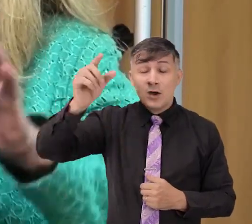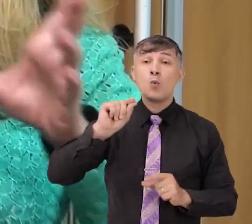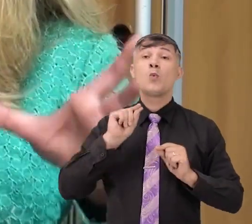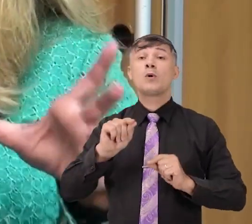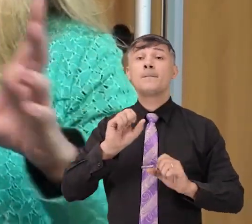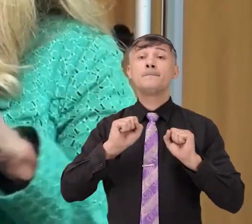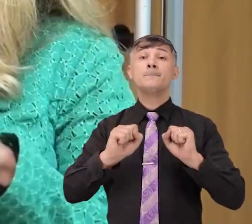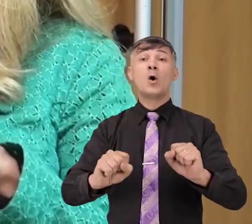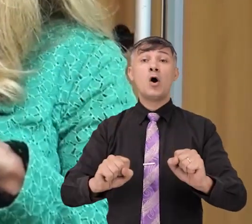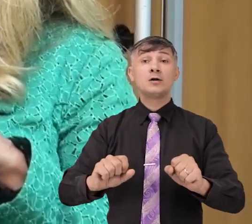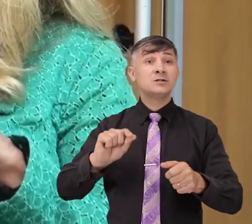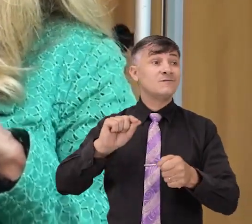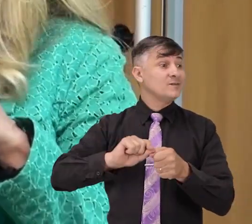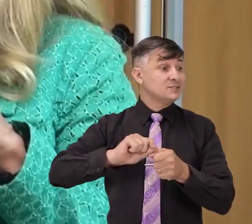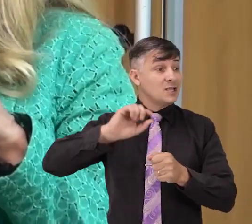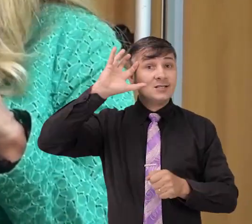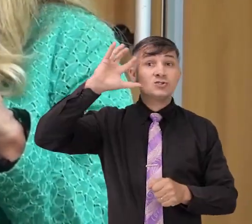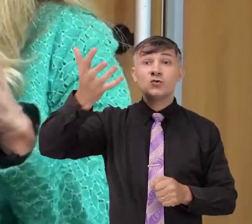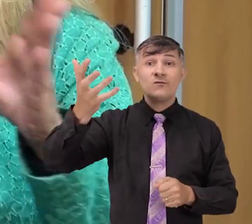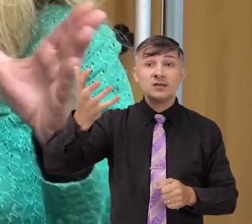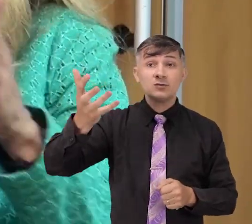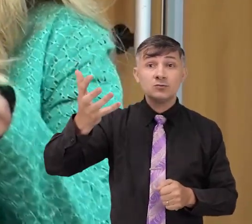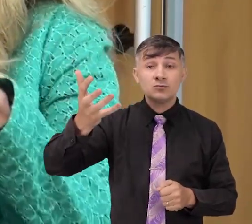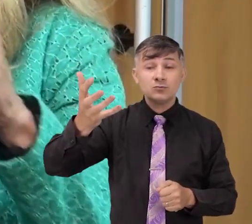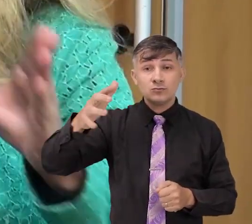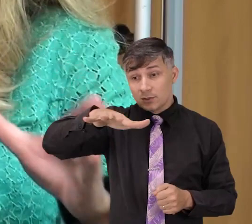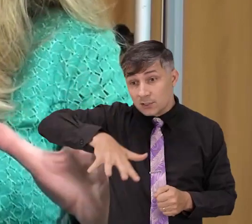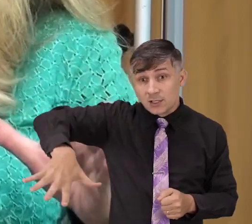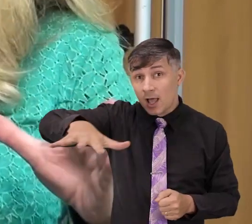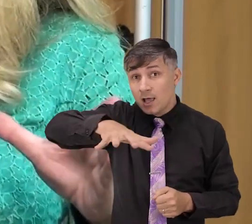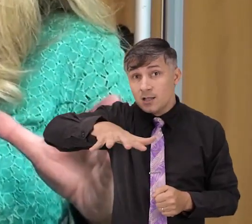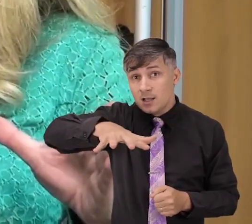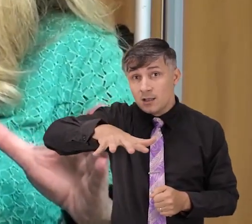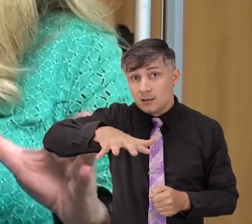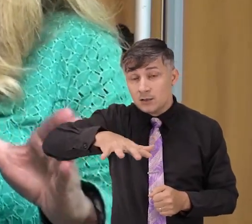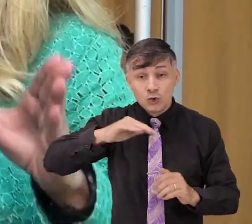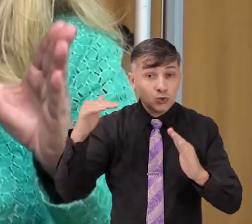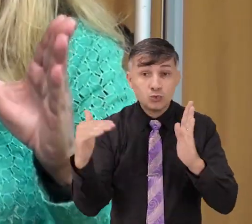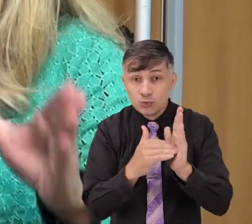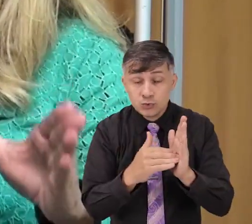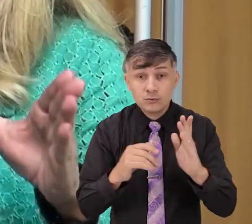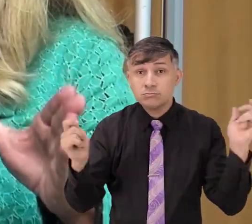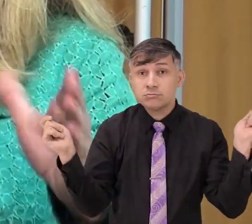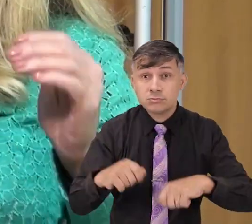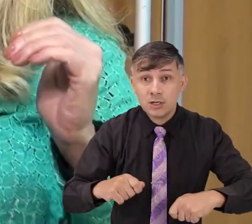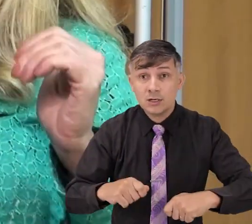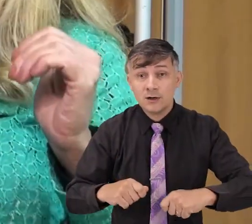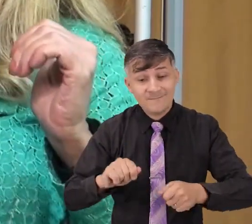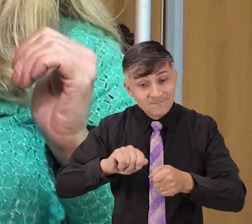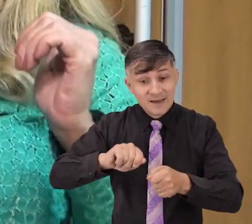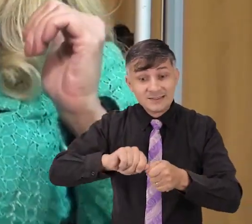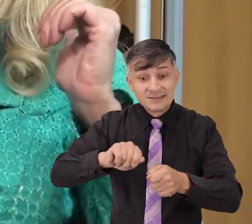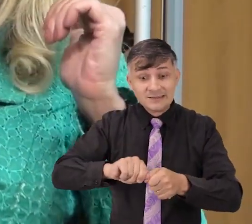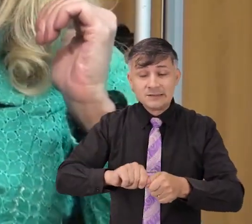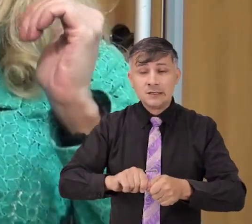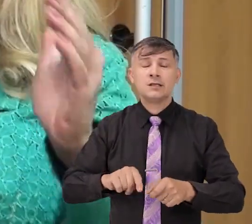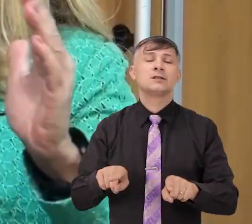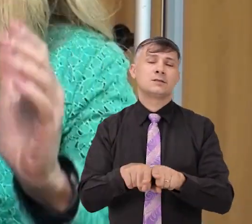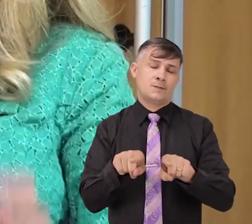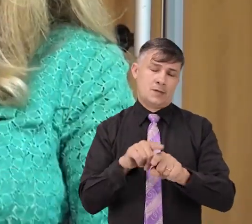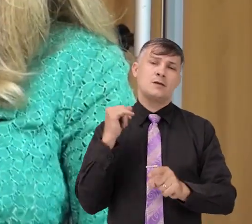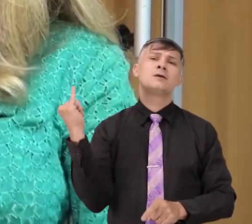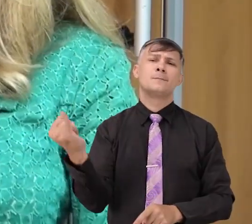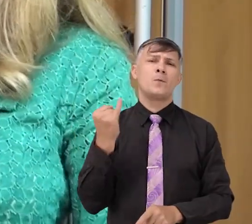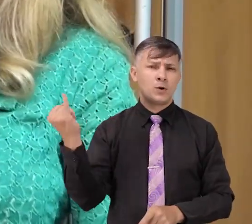da, né, vamos assim, daquilo que é possível fazer, isso é muito importante. E ir de